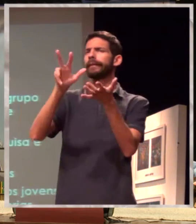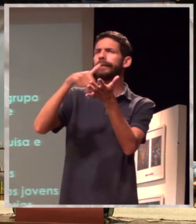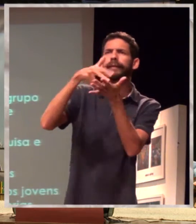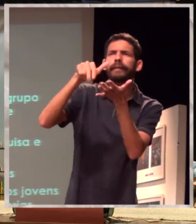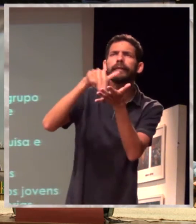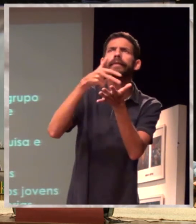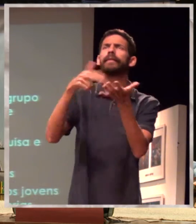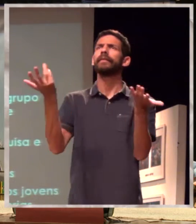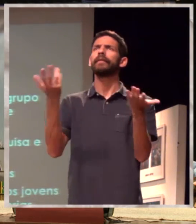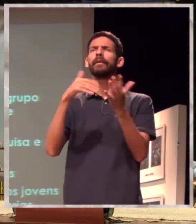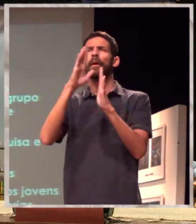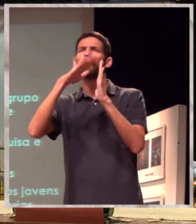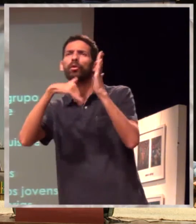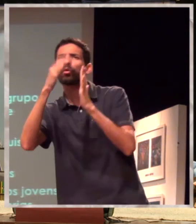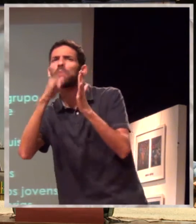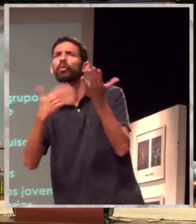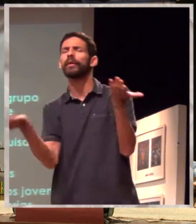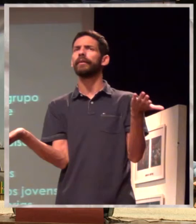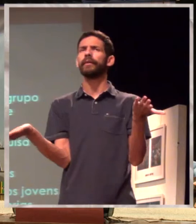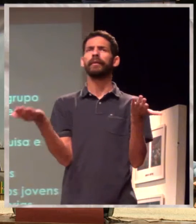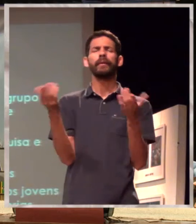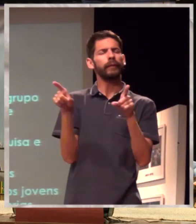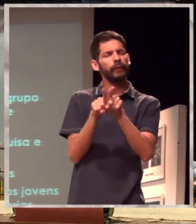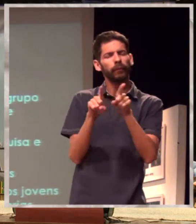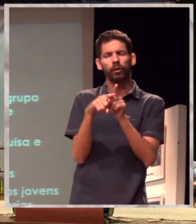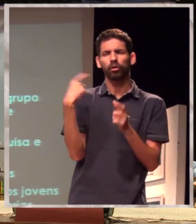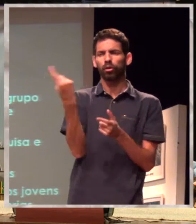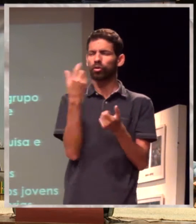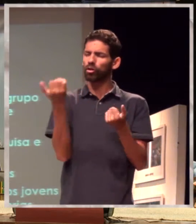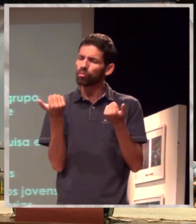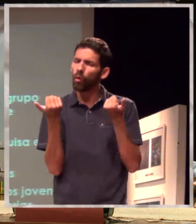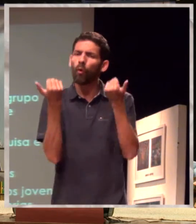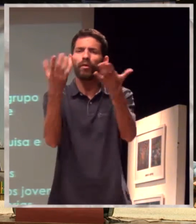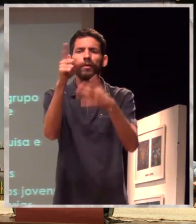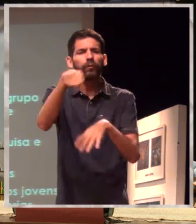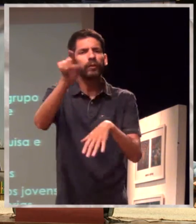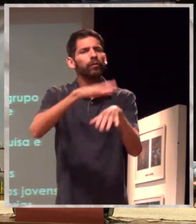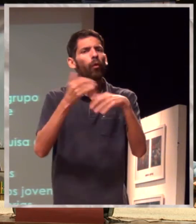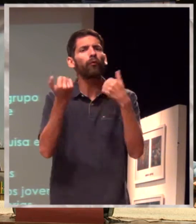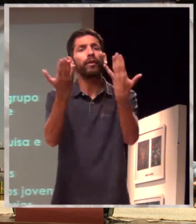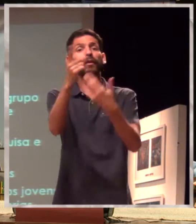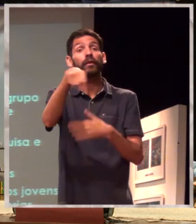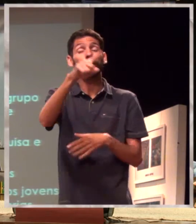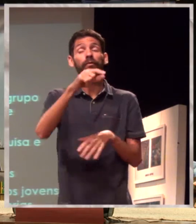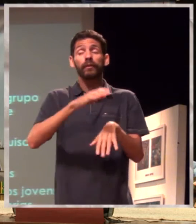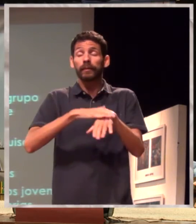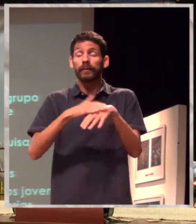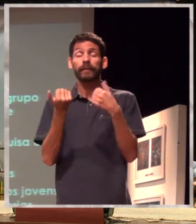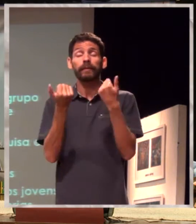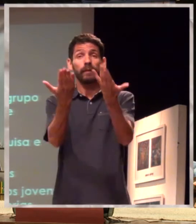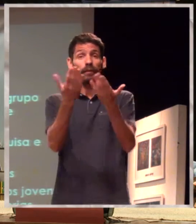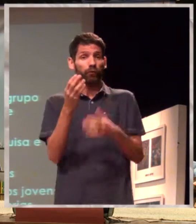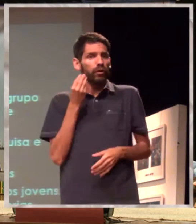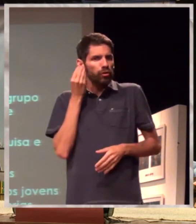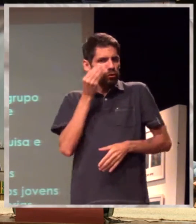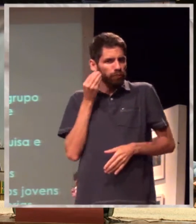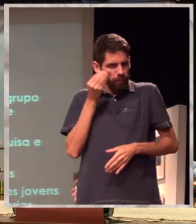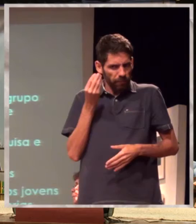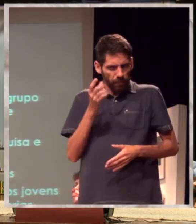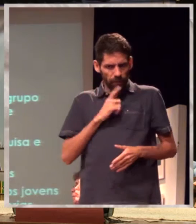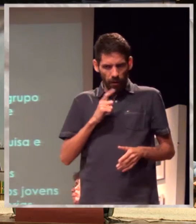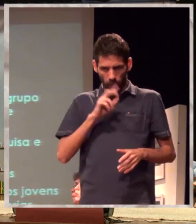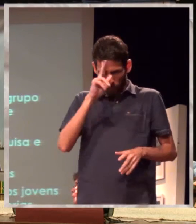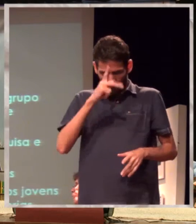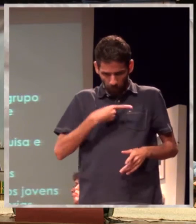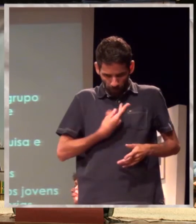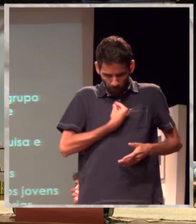dança, pintura. Um trabalho que lança a mão de trabalhar entre o singular e